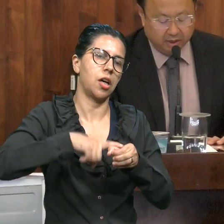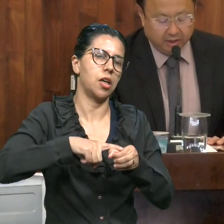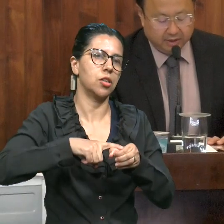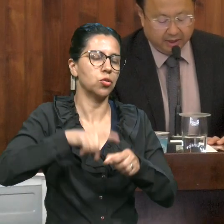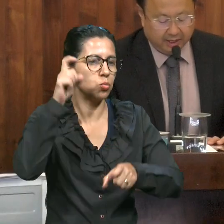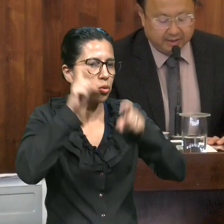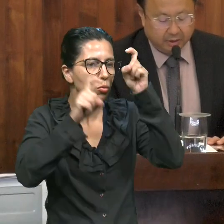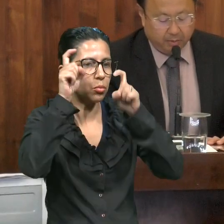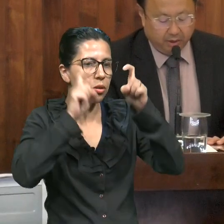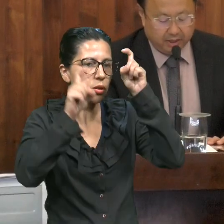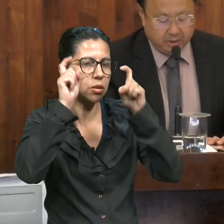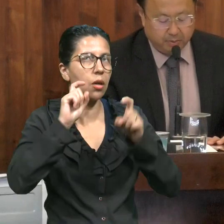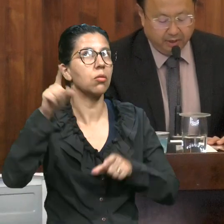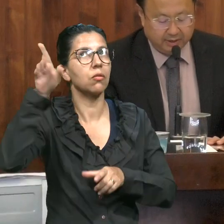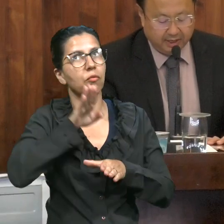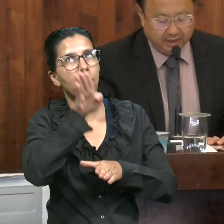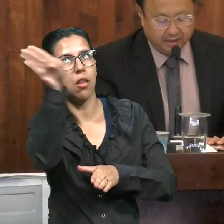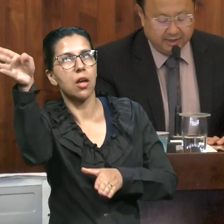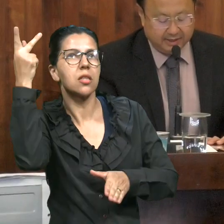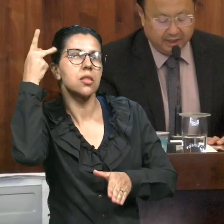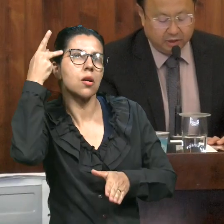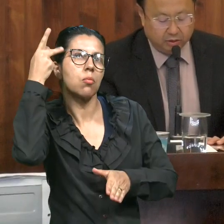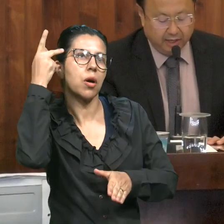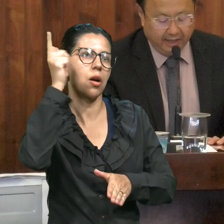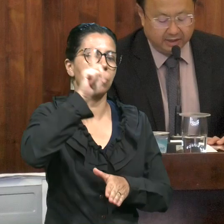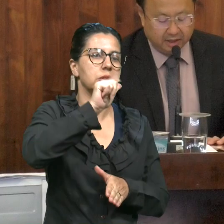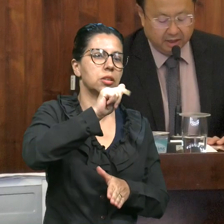anexo. Cidade: São Paulo, SP. Saída: